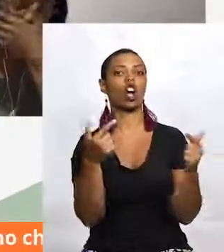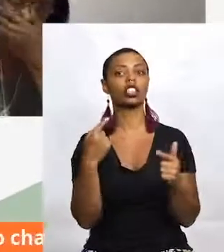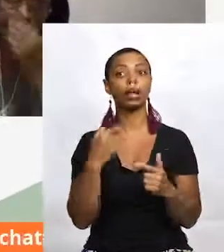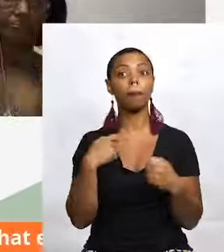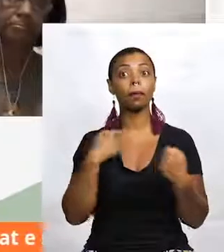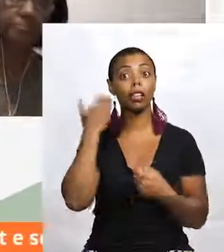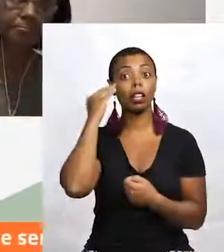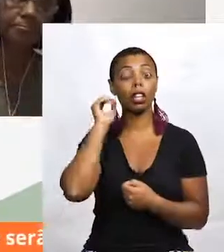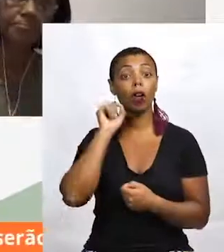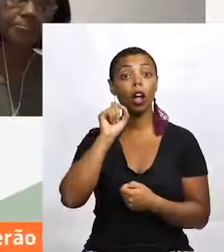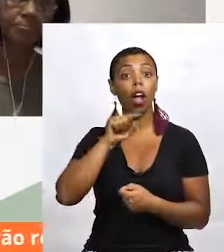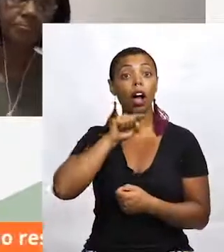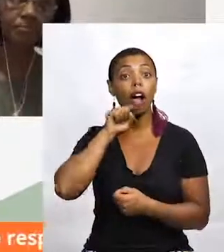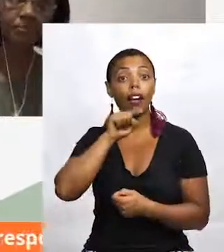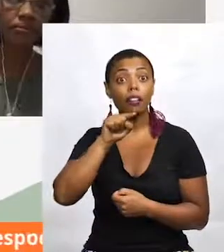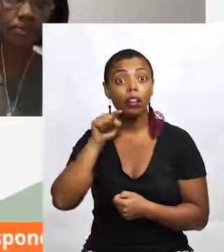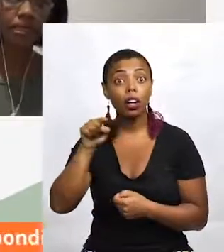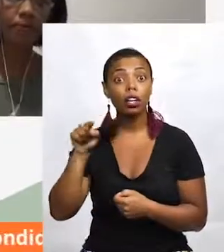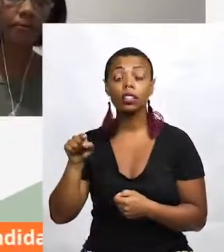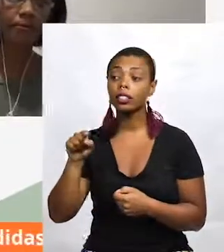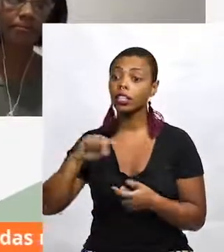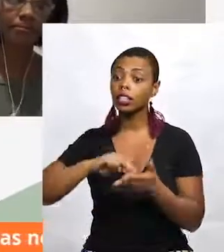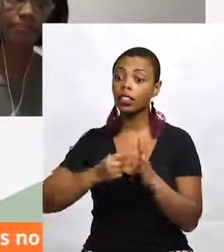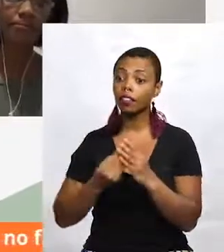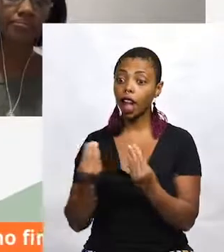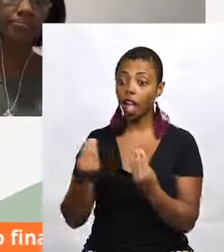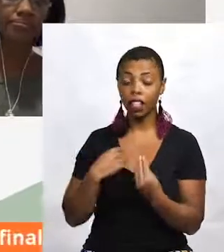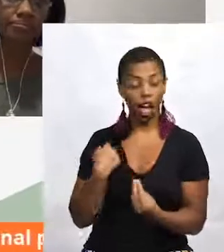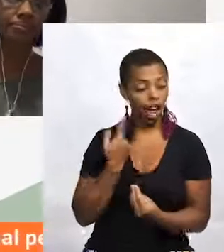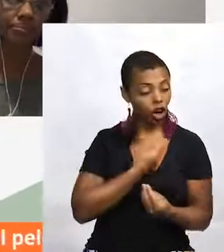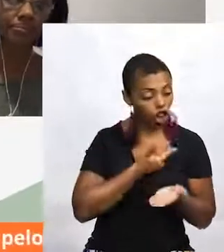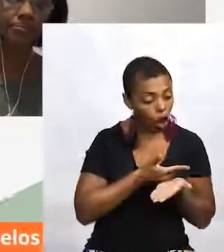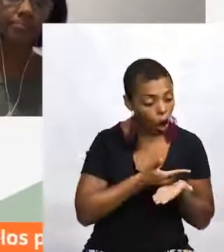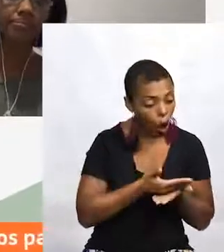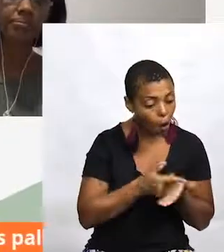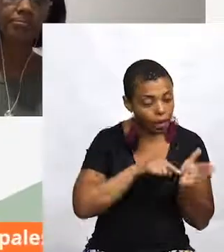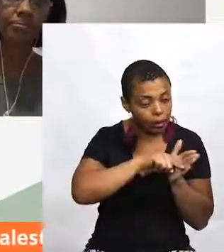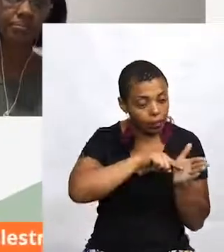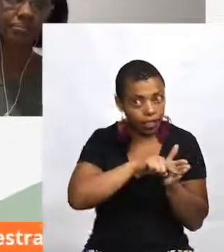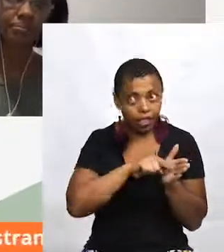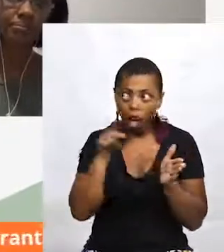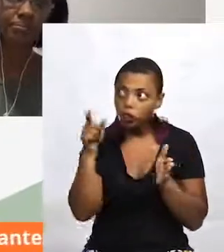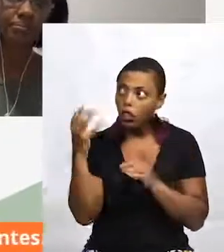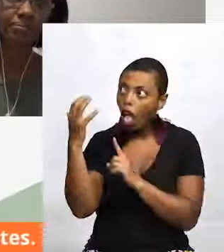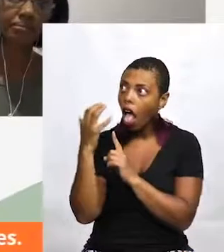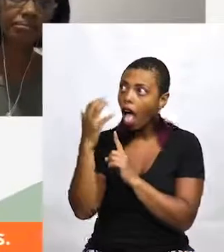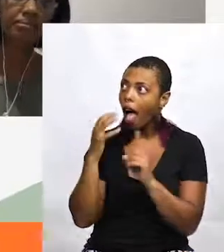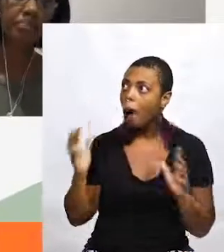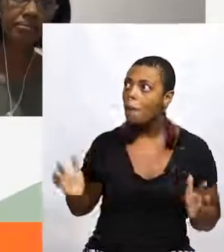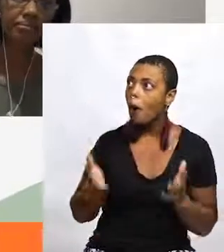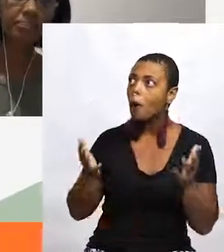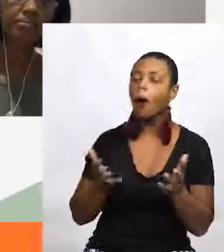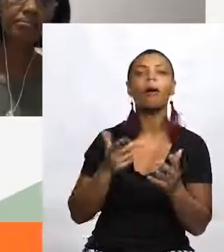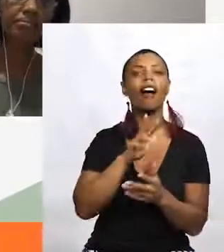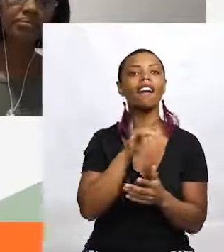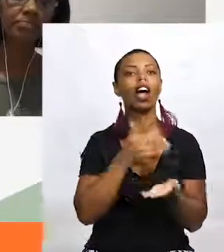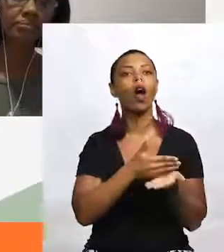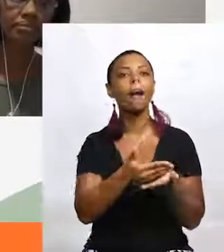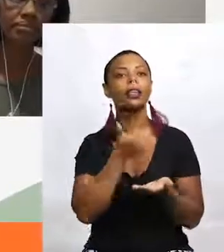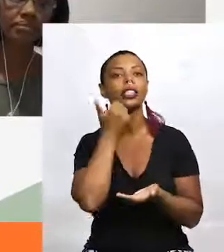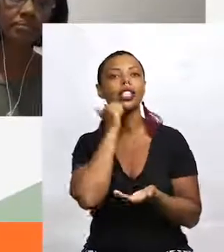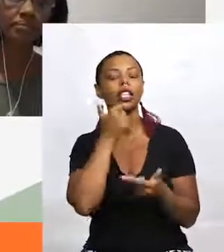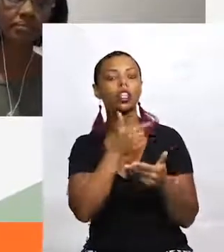entenderem que vocês estão sendo uns impulsionadores para nós, que estamos aqui começando a fazer pesquisa, né, que vai começar a produzir ciência, porque